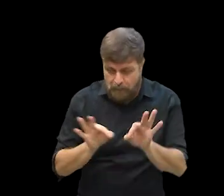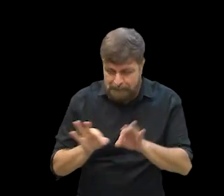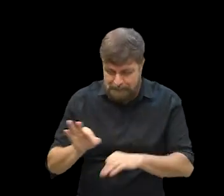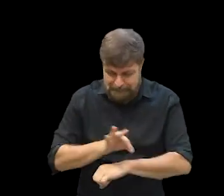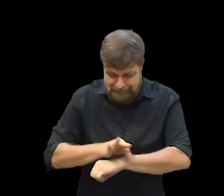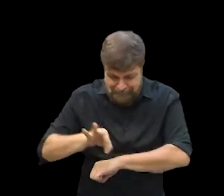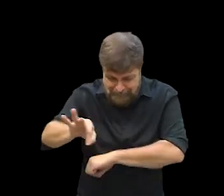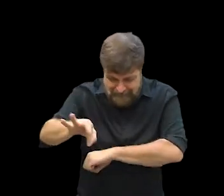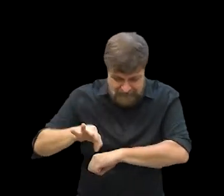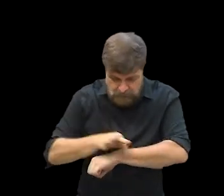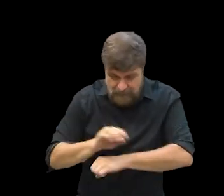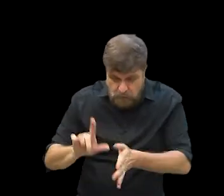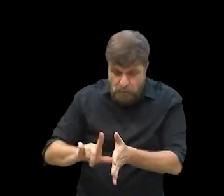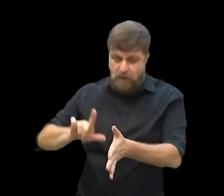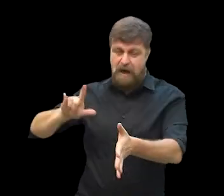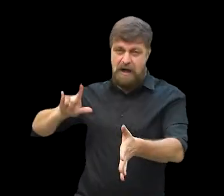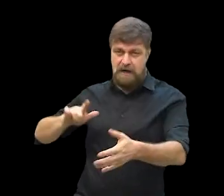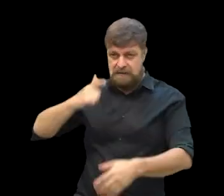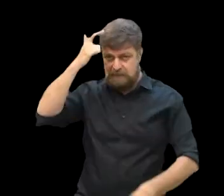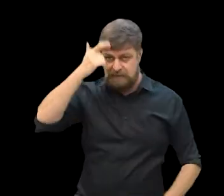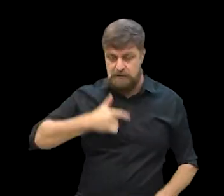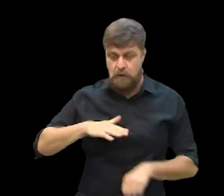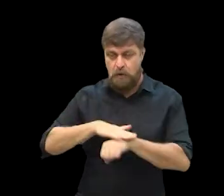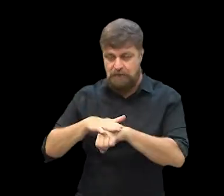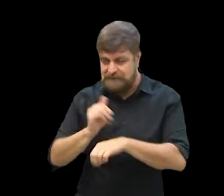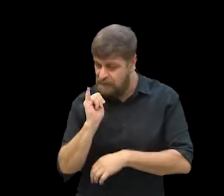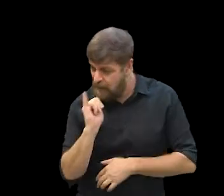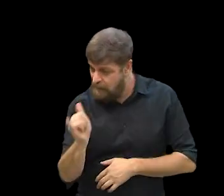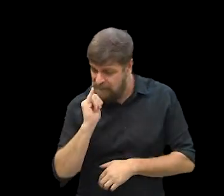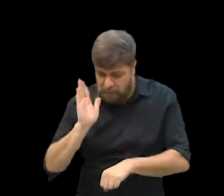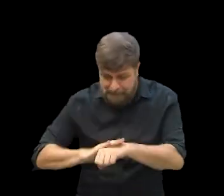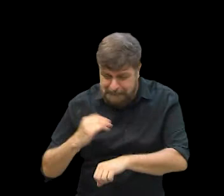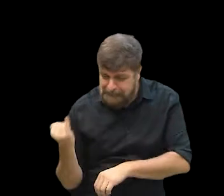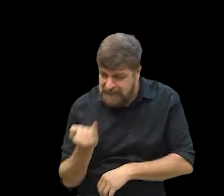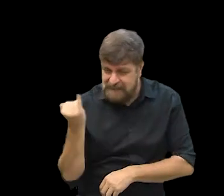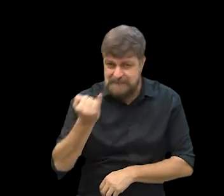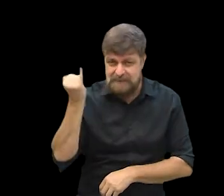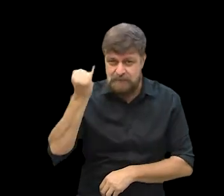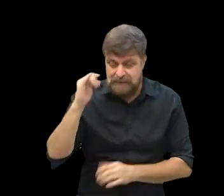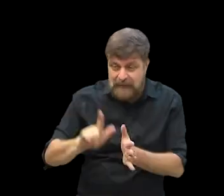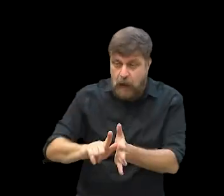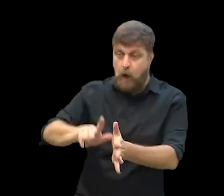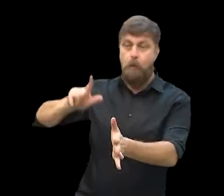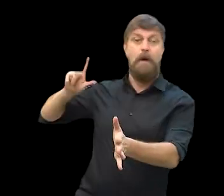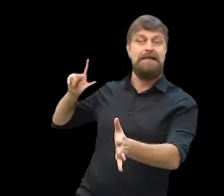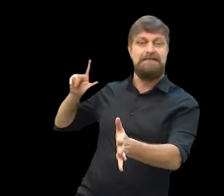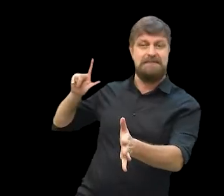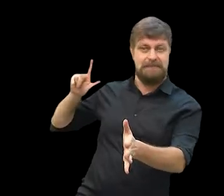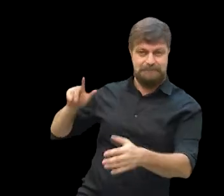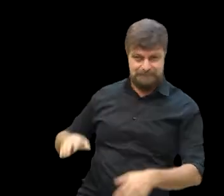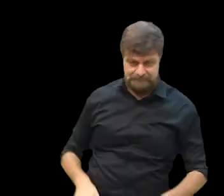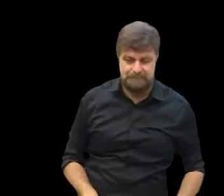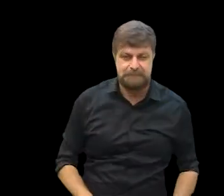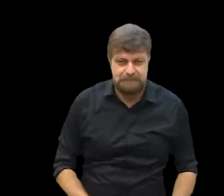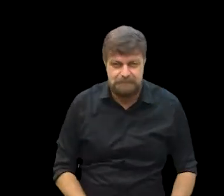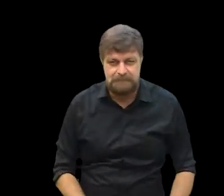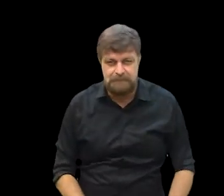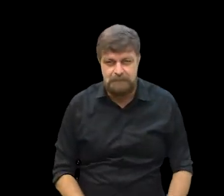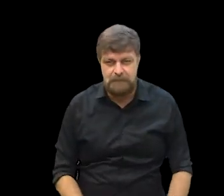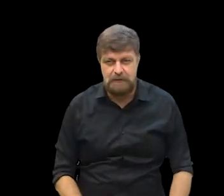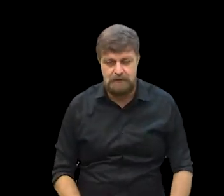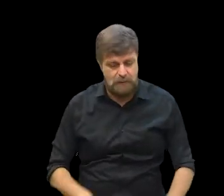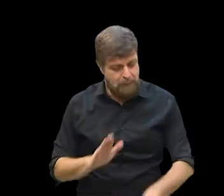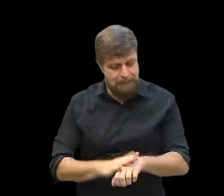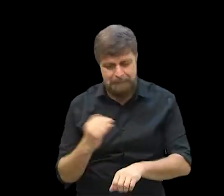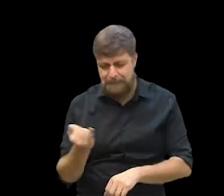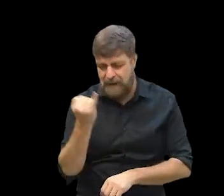no planejamento prévio da obra, né? Eu até falo uma coisa, que o mais importante da obra é o antes, entendeu? O mais